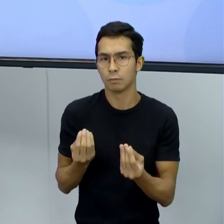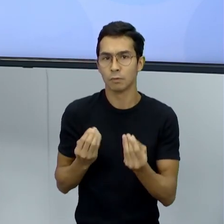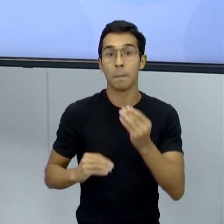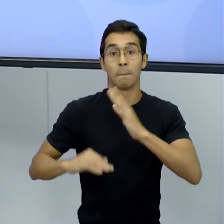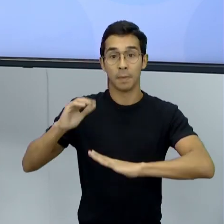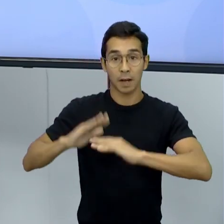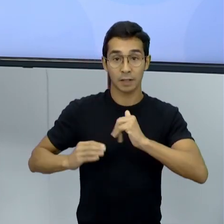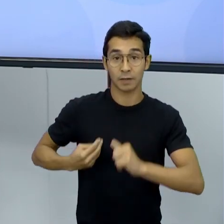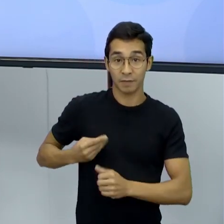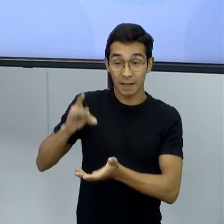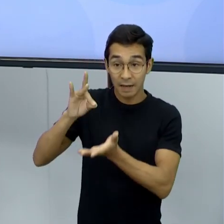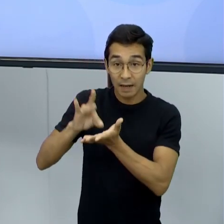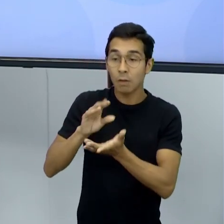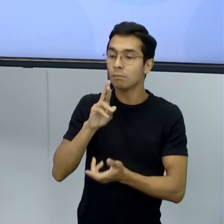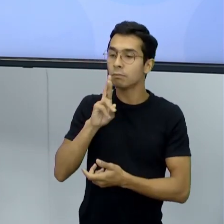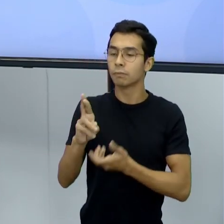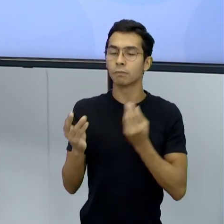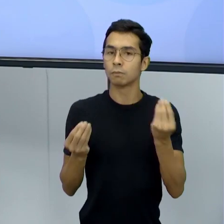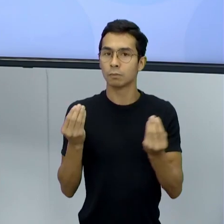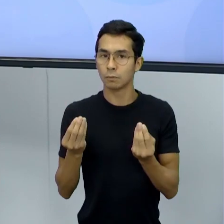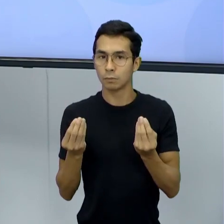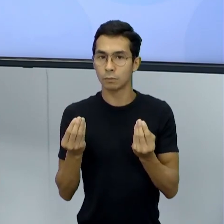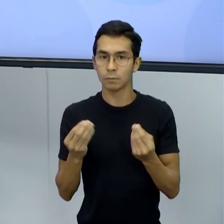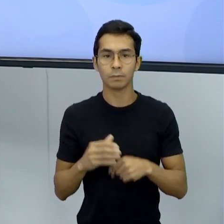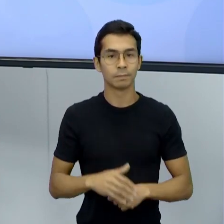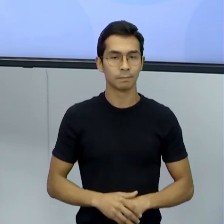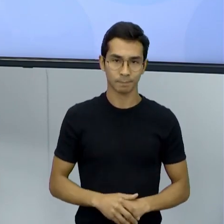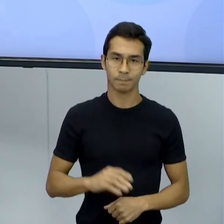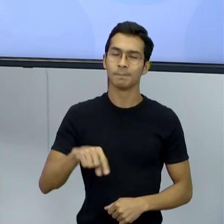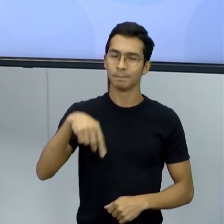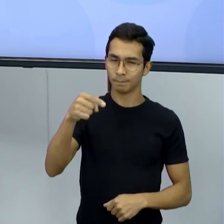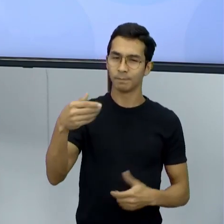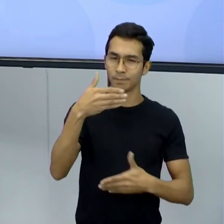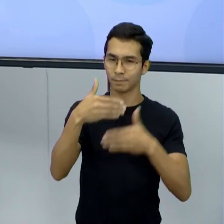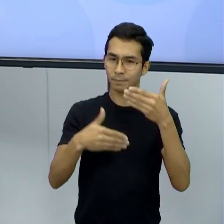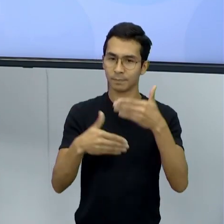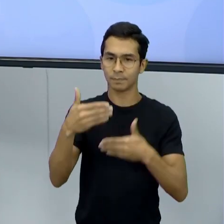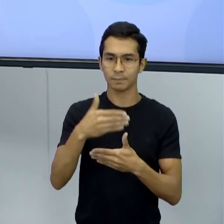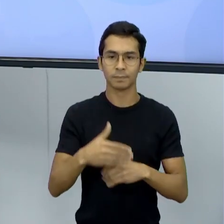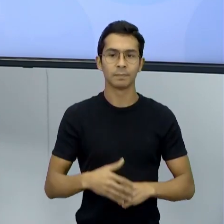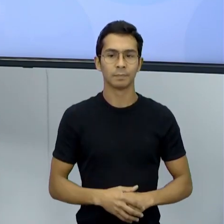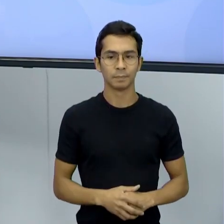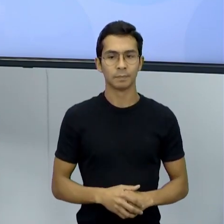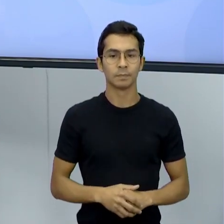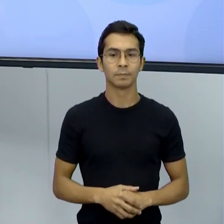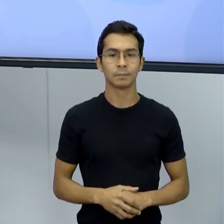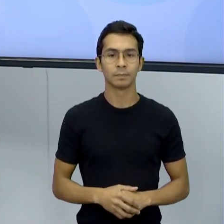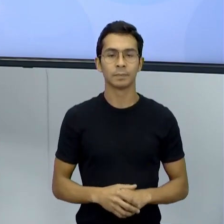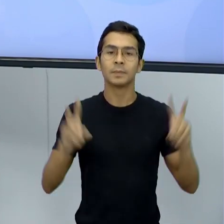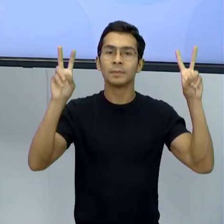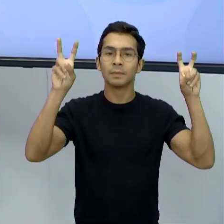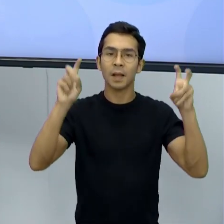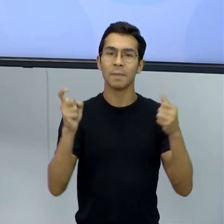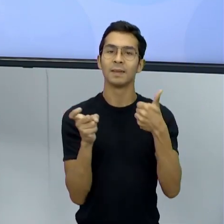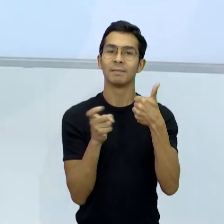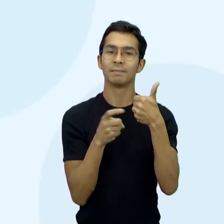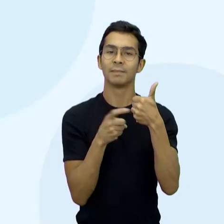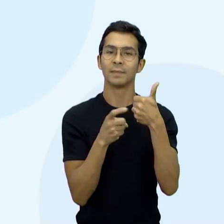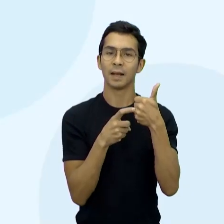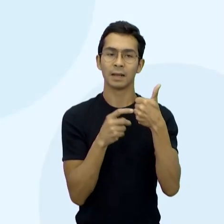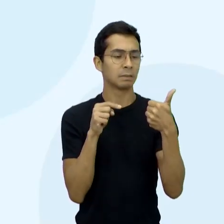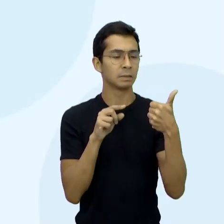prática, na rua, na escola? Próximo. E aí, outro texto para nós sobre like. Eu pergunto para vocês,